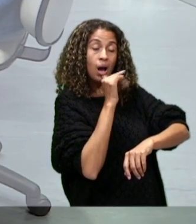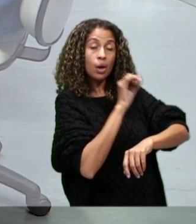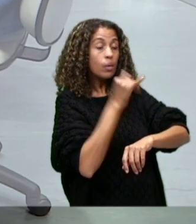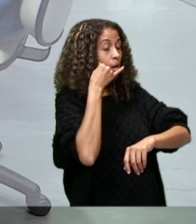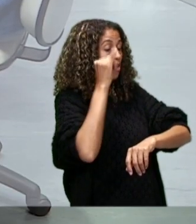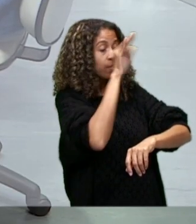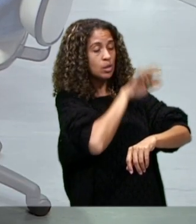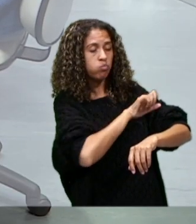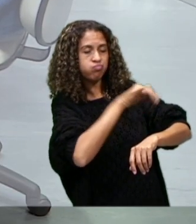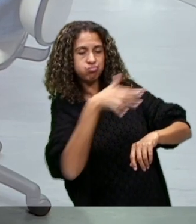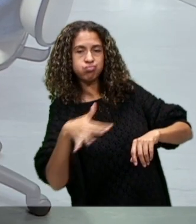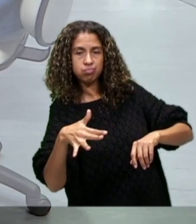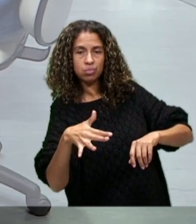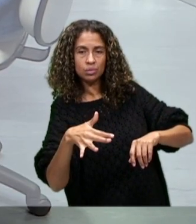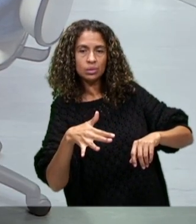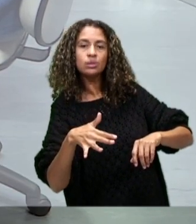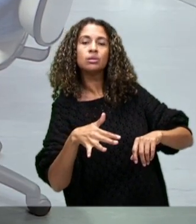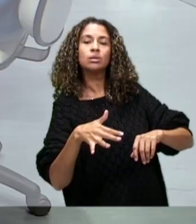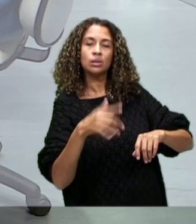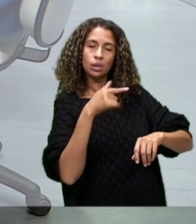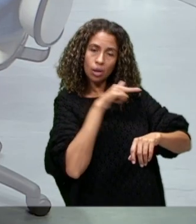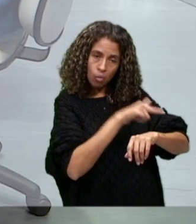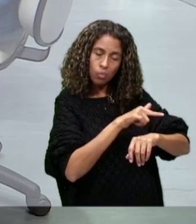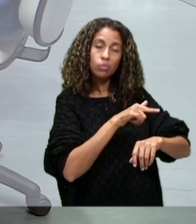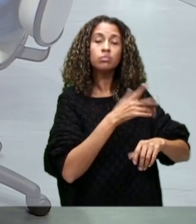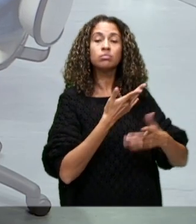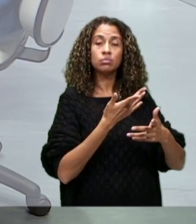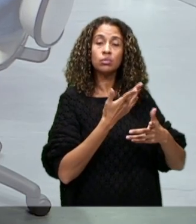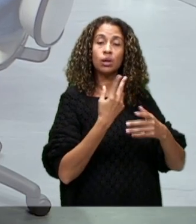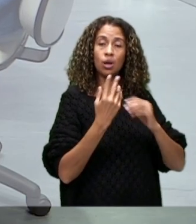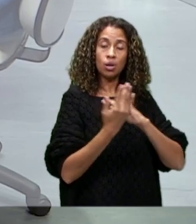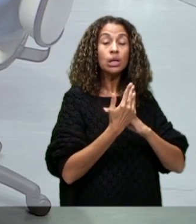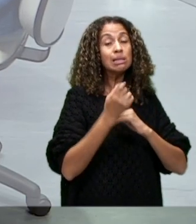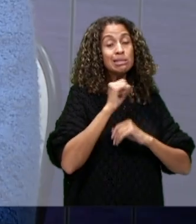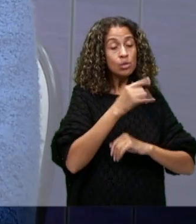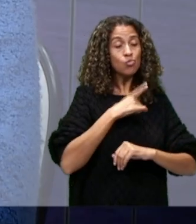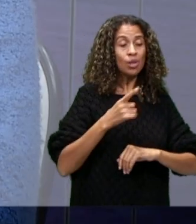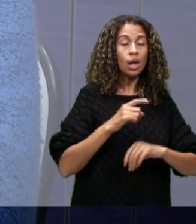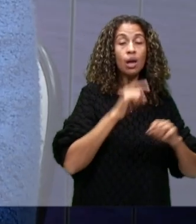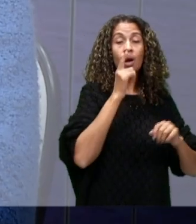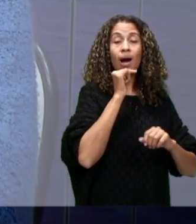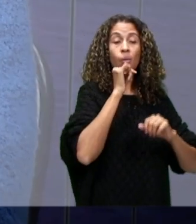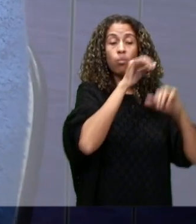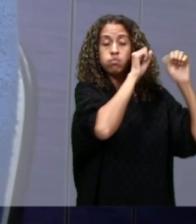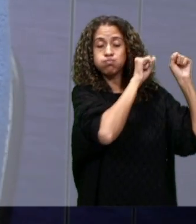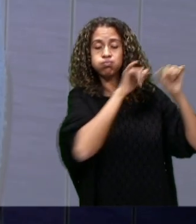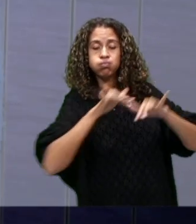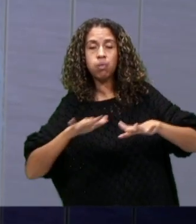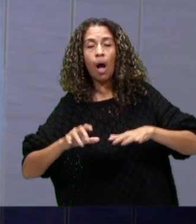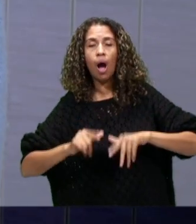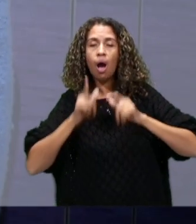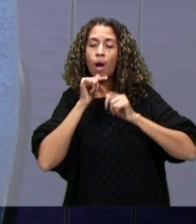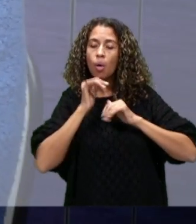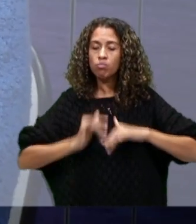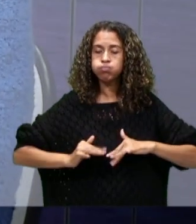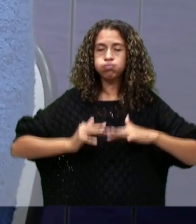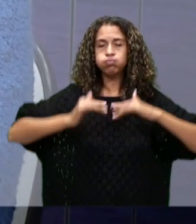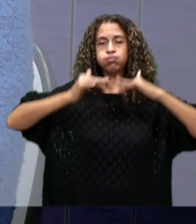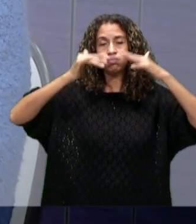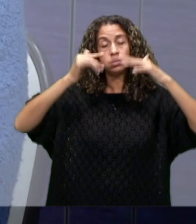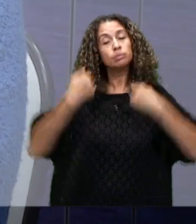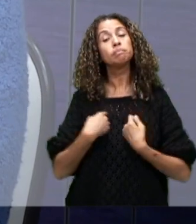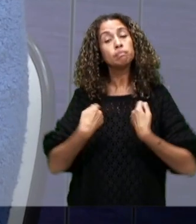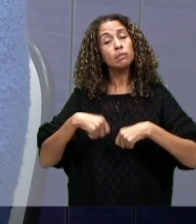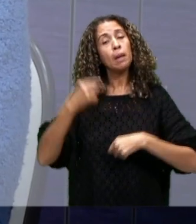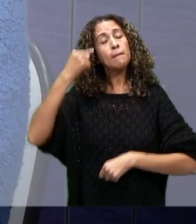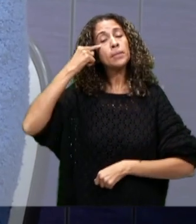quê? Ficando nas nossas ruas, nas nossas cidades, nas nossas casas. Então, a gente tem que pensar, as pessoas